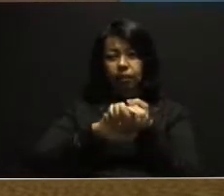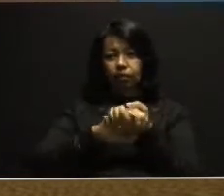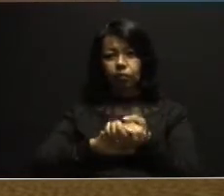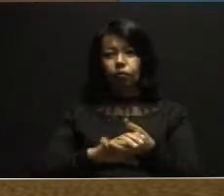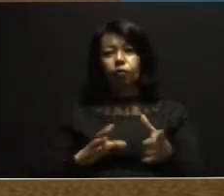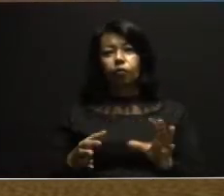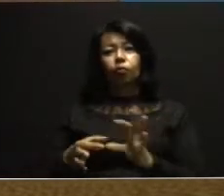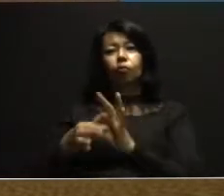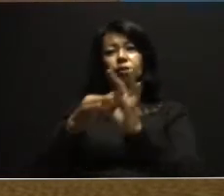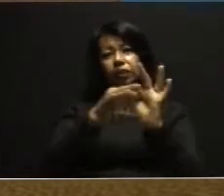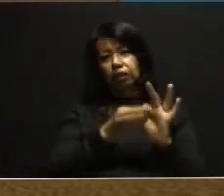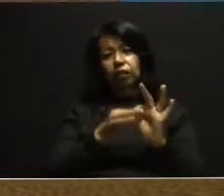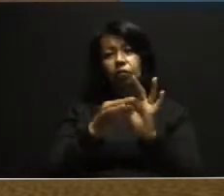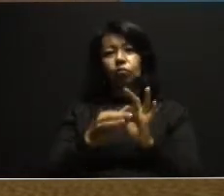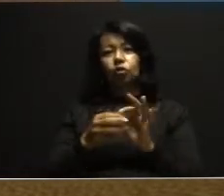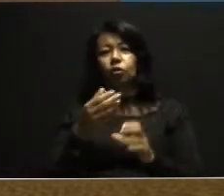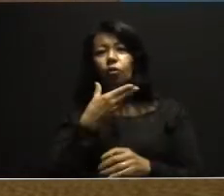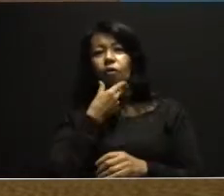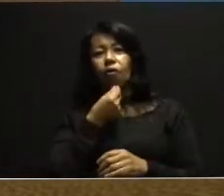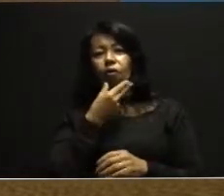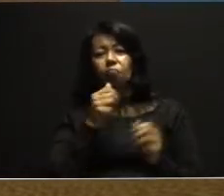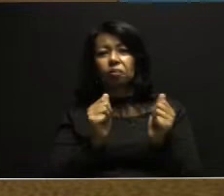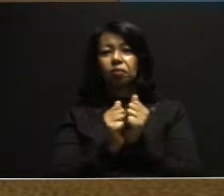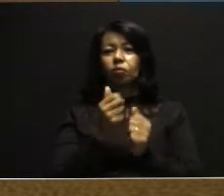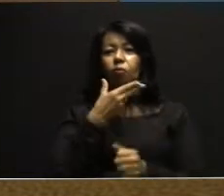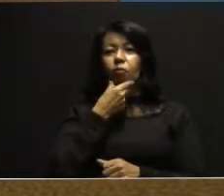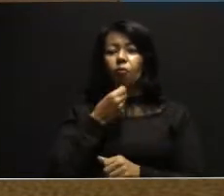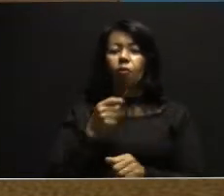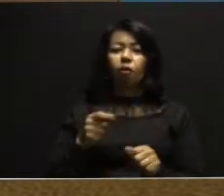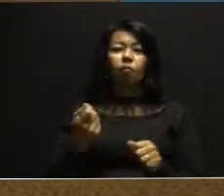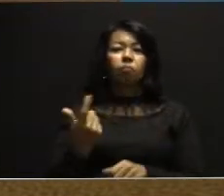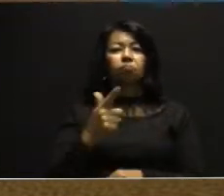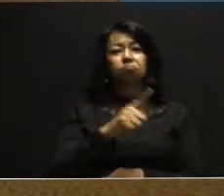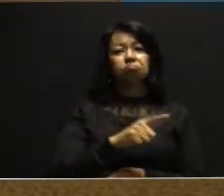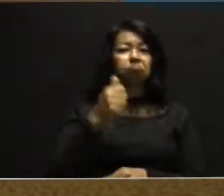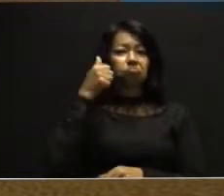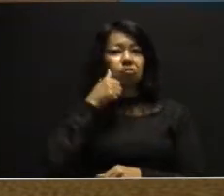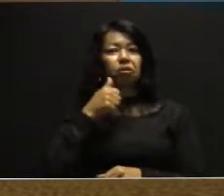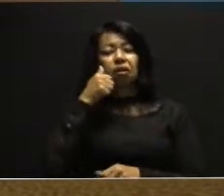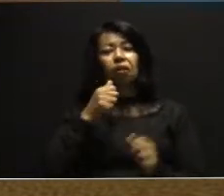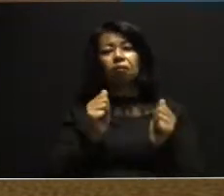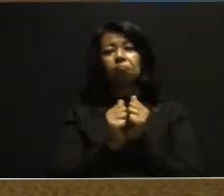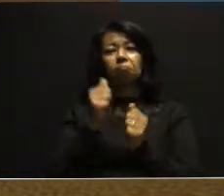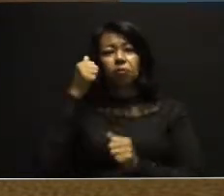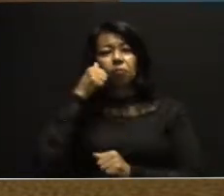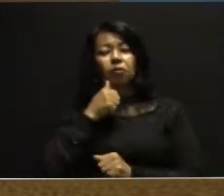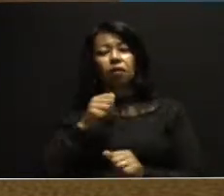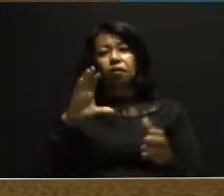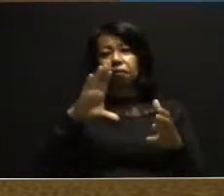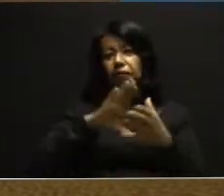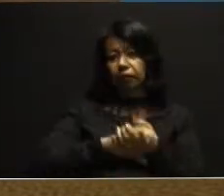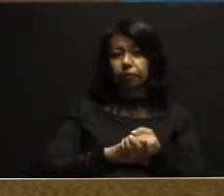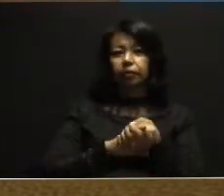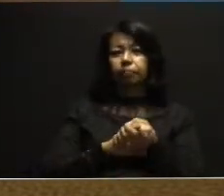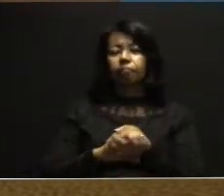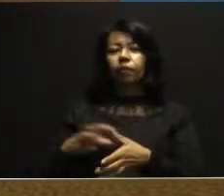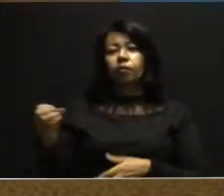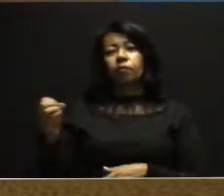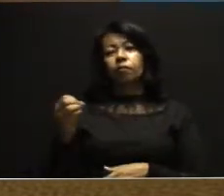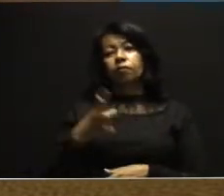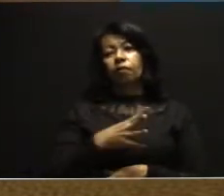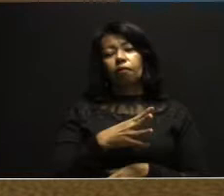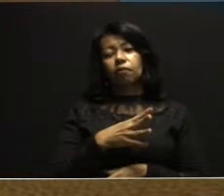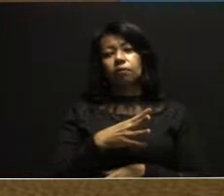uniões homoafetivas, são desafios dessa nova realidade, essas novas configurações.